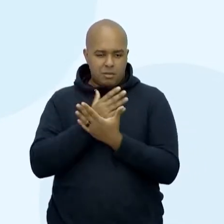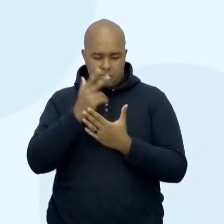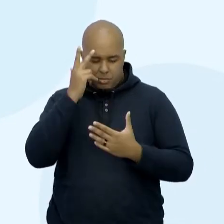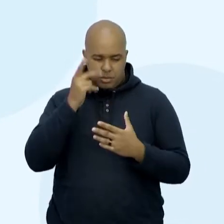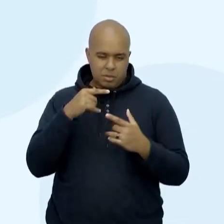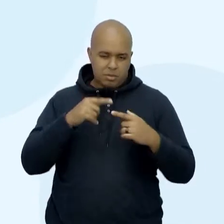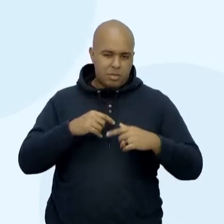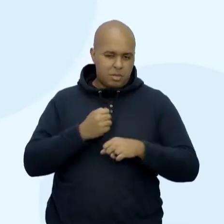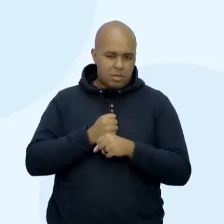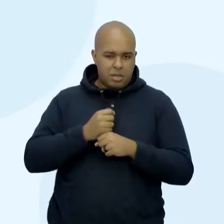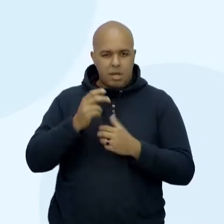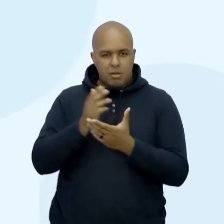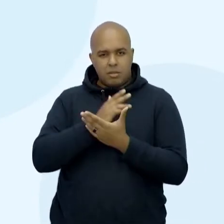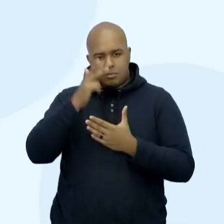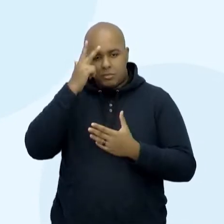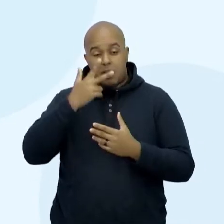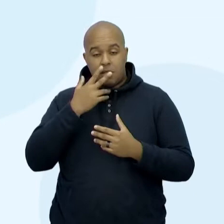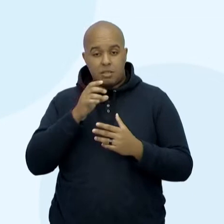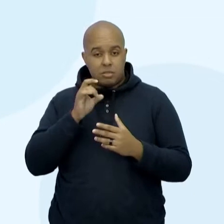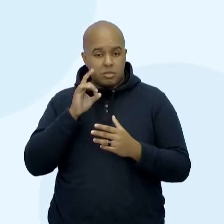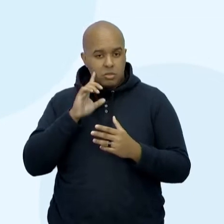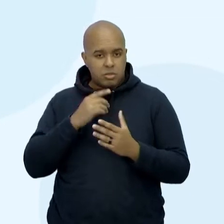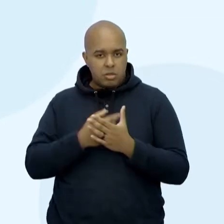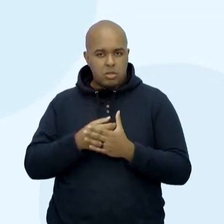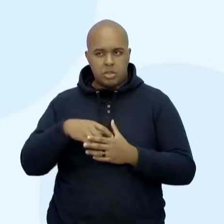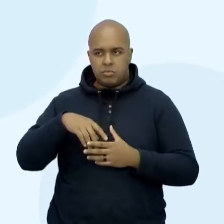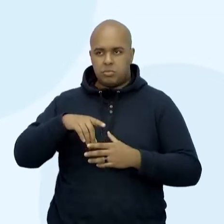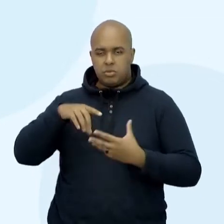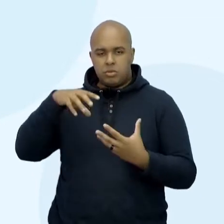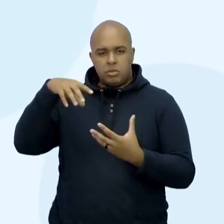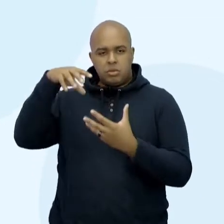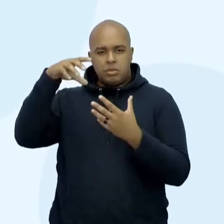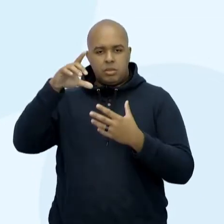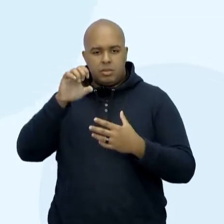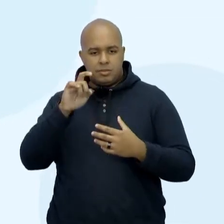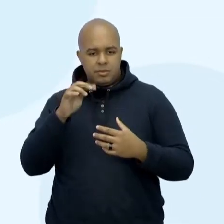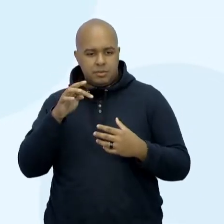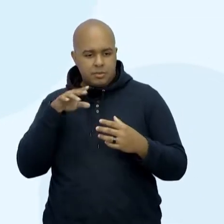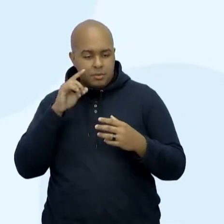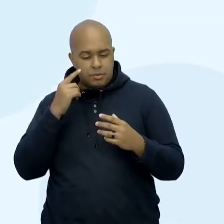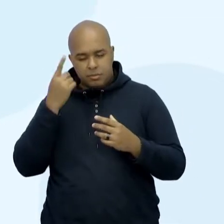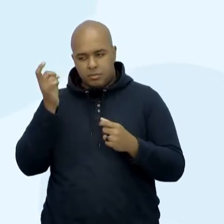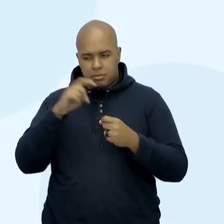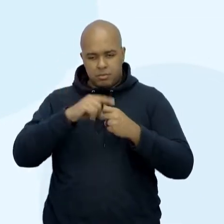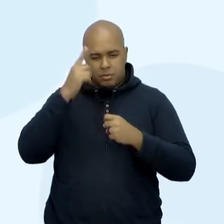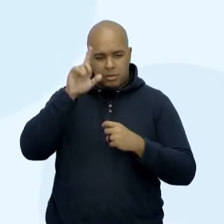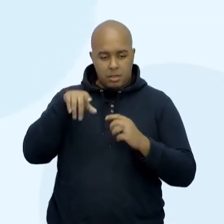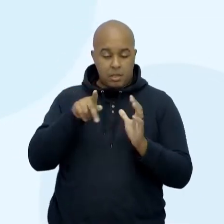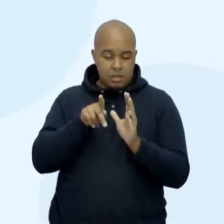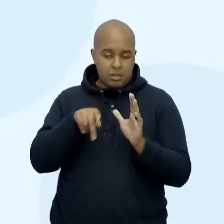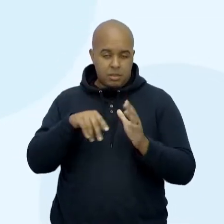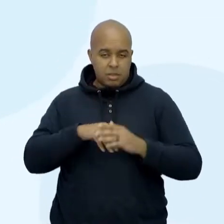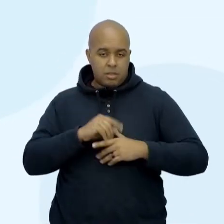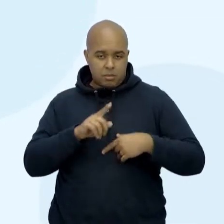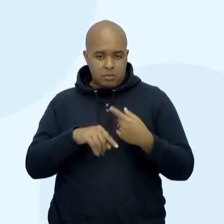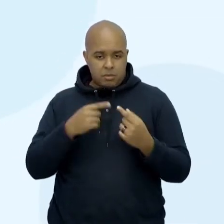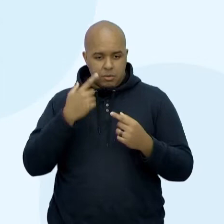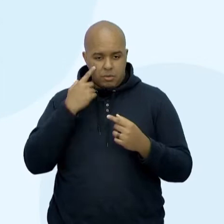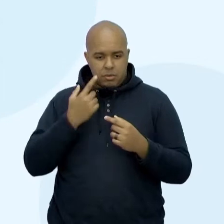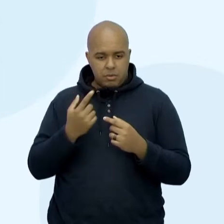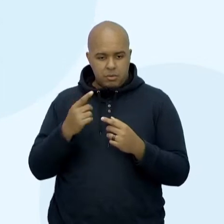durante anos aí acreditava-se só na espiritualidade. Então ele retomou essa ideia e falou que era assim. Depois, veja